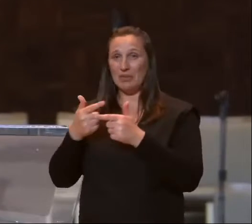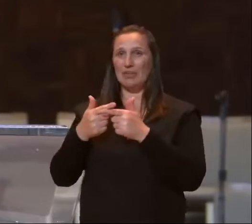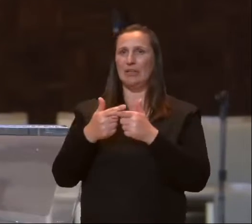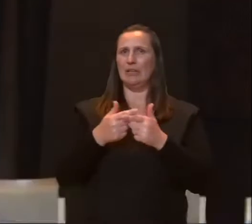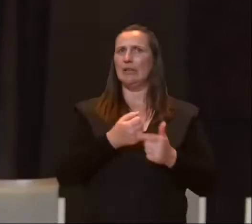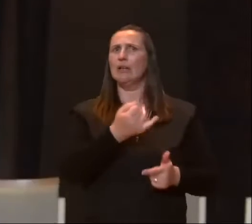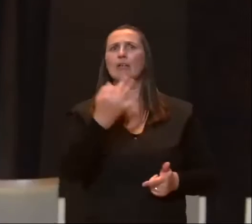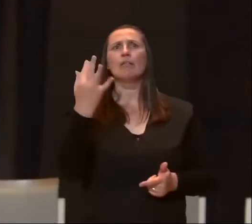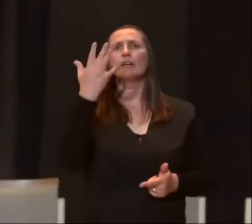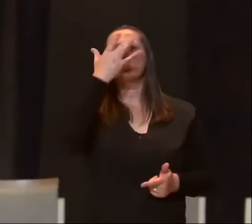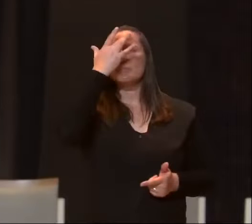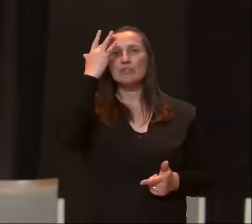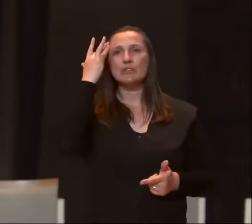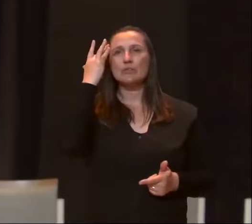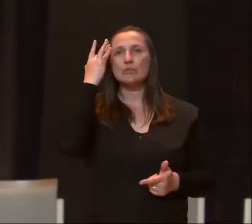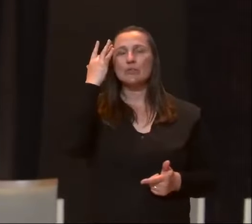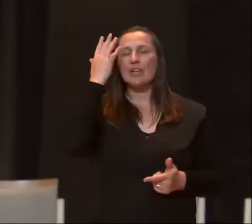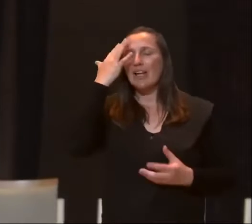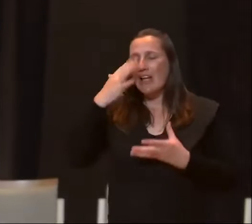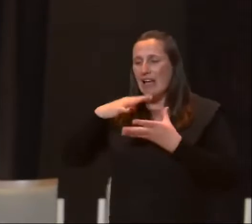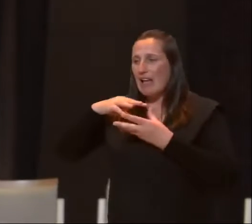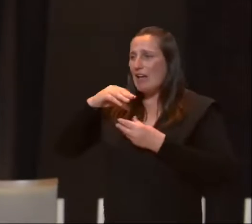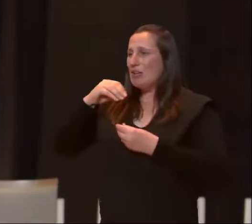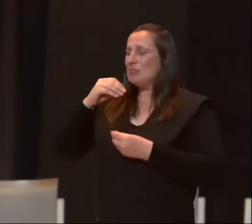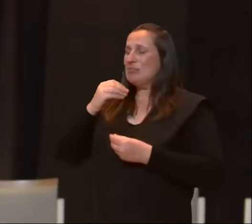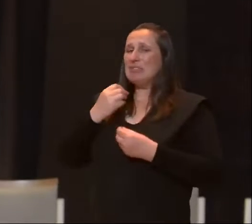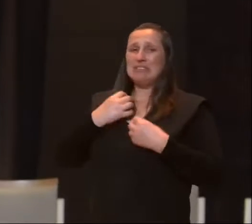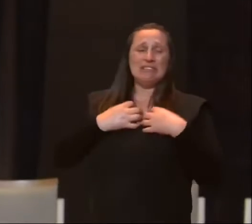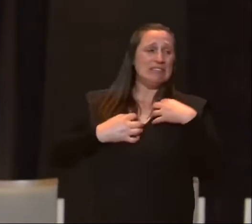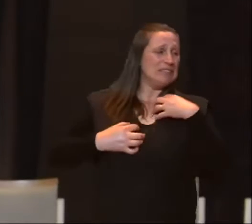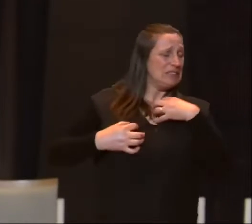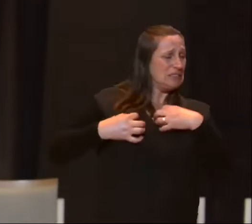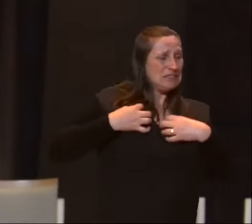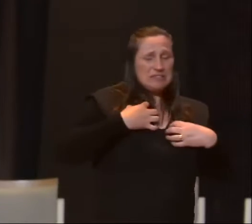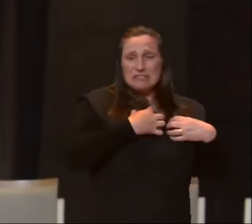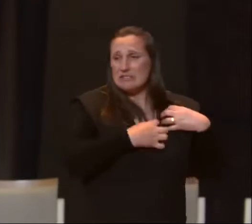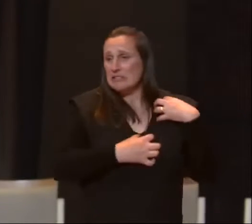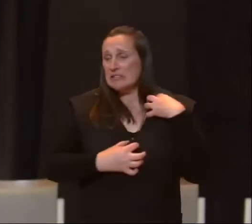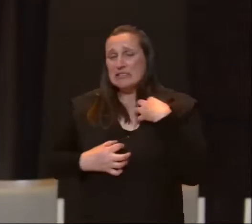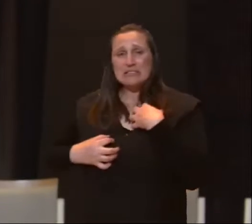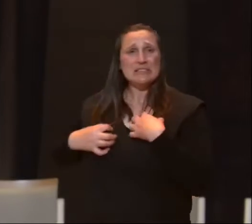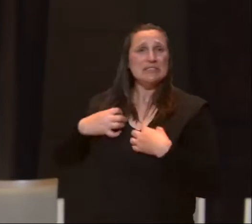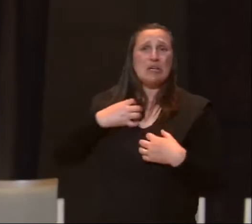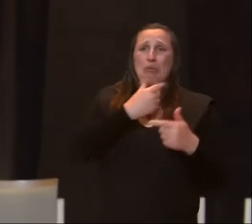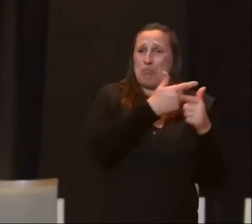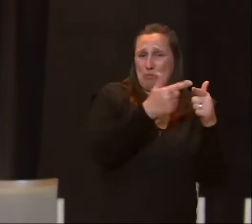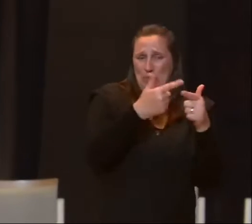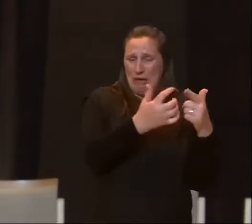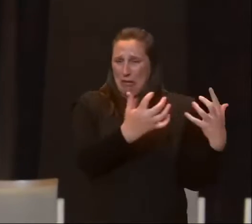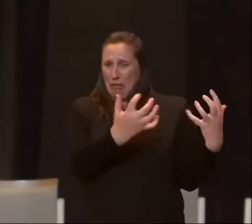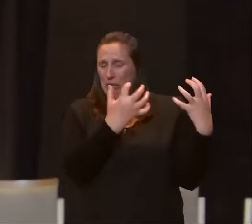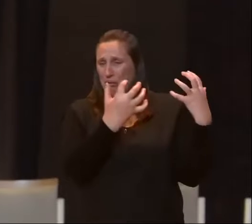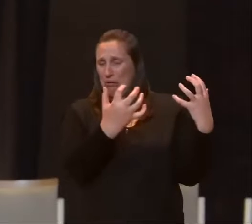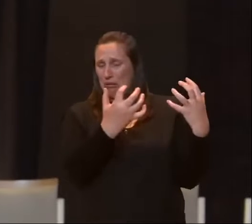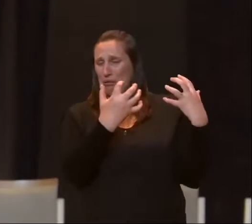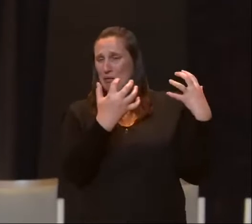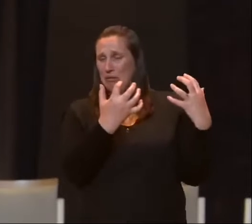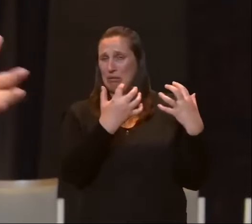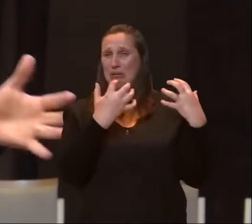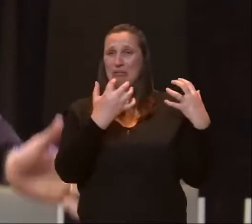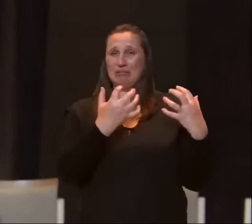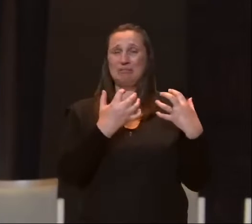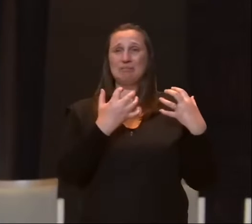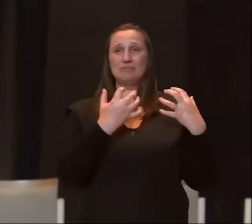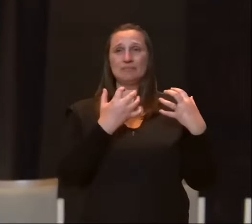nós vemos a alma abatida porque esse turbilhão chegou e encontrou as nossas vidas?